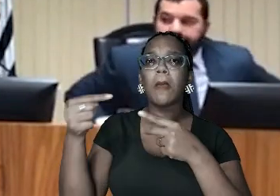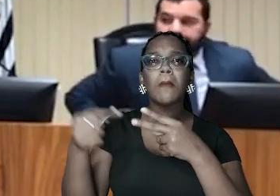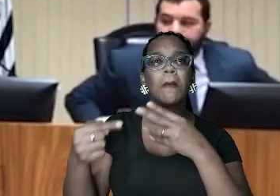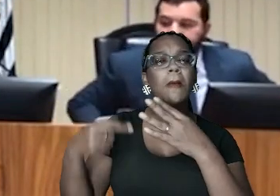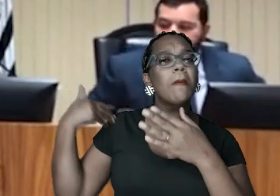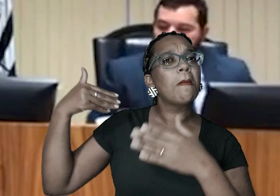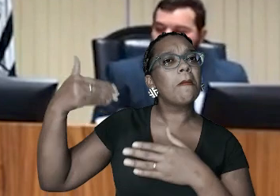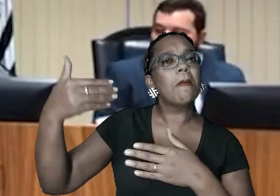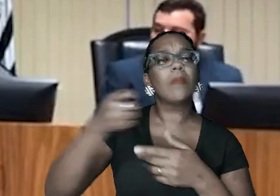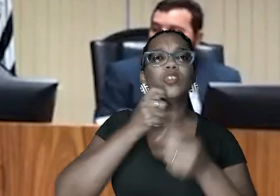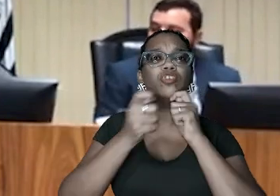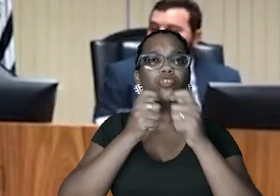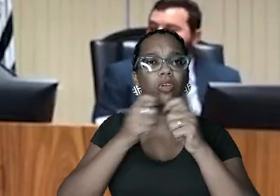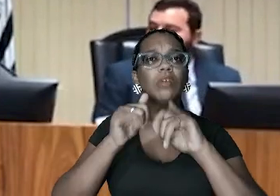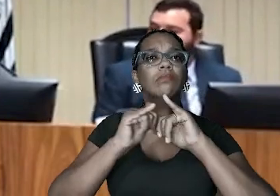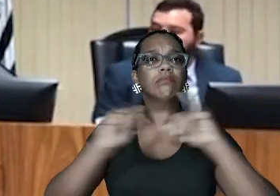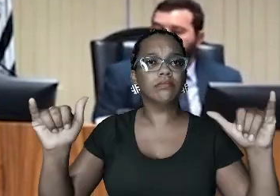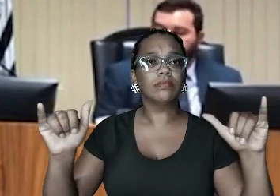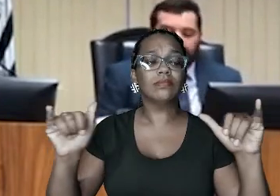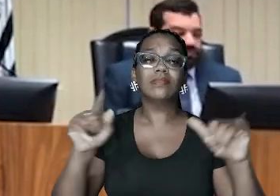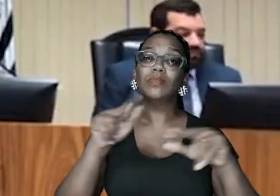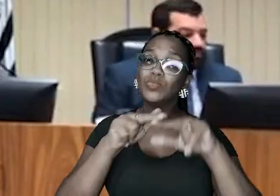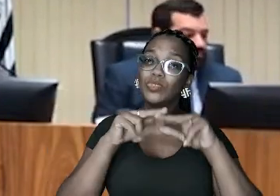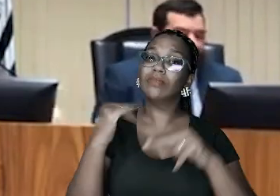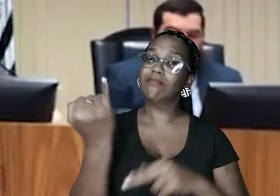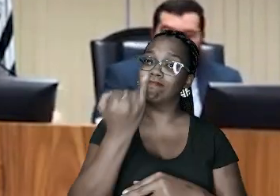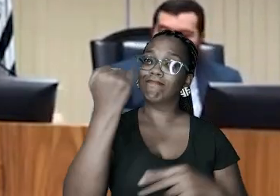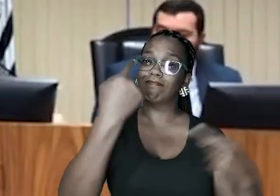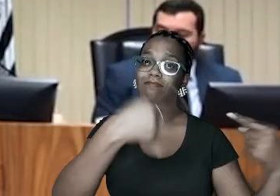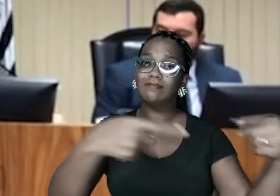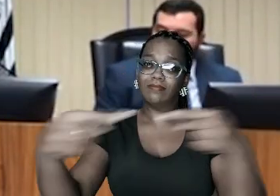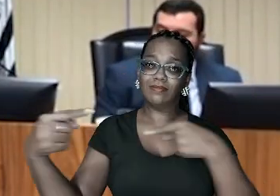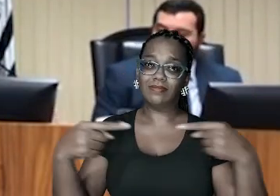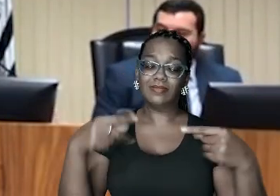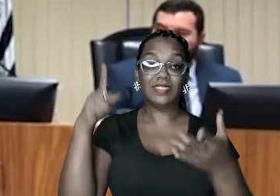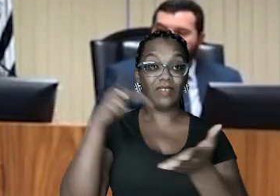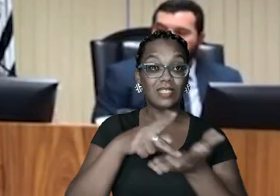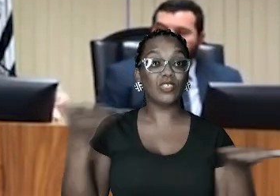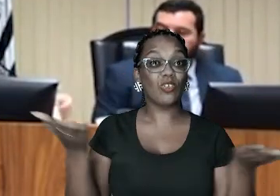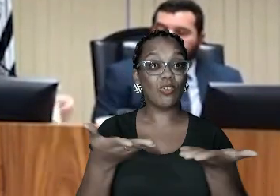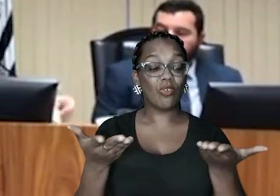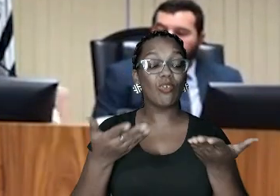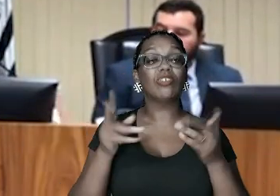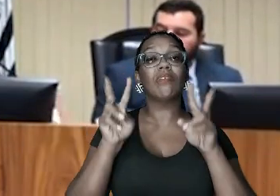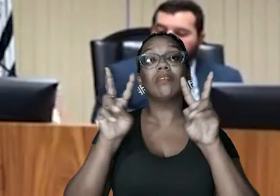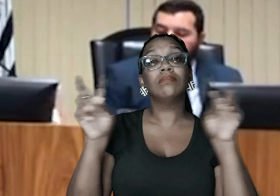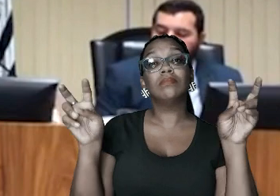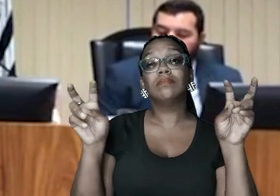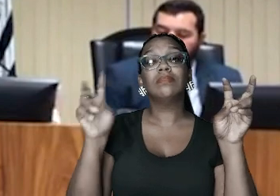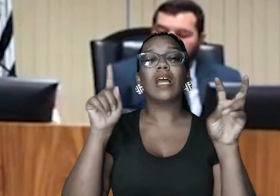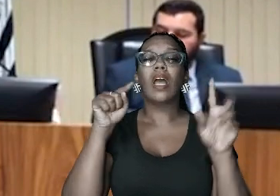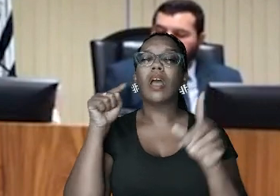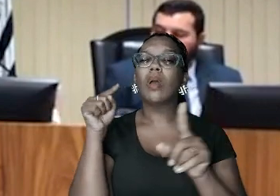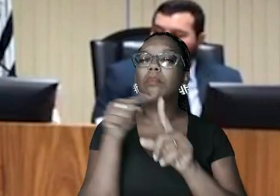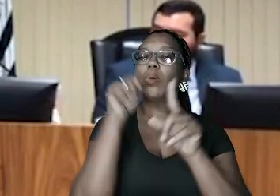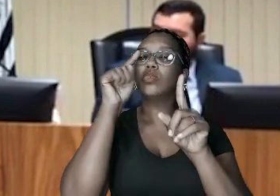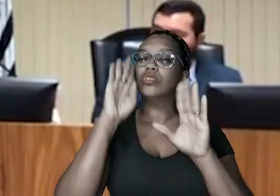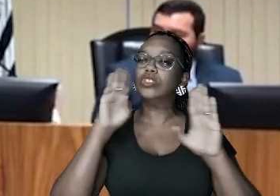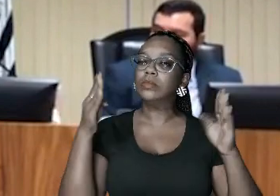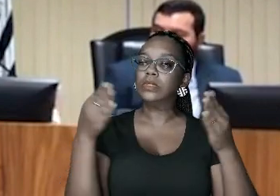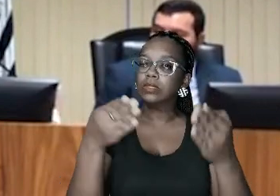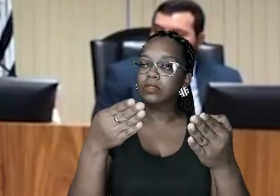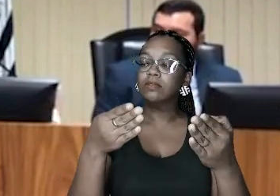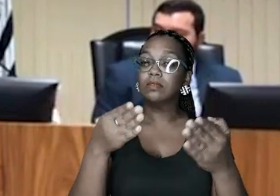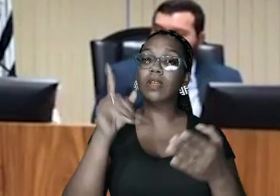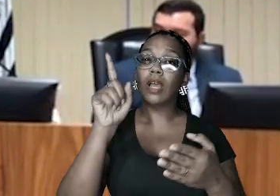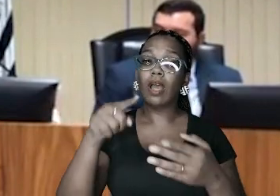judiciário Esse é um ponto que periodicamente é apontado por jornalistas por isso a importância desse debate Na verdade hoje